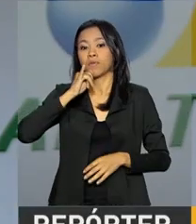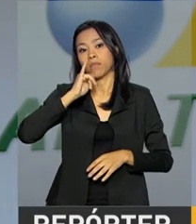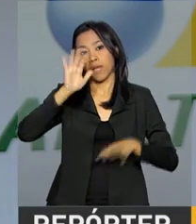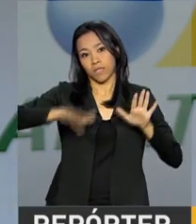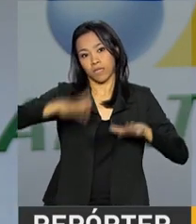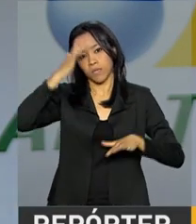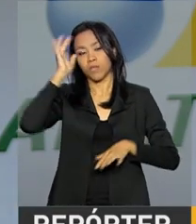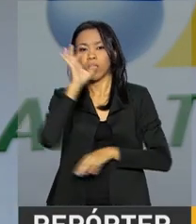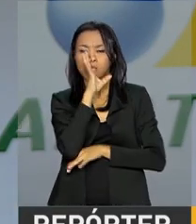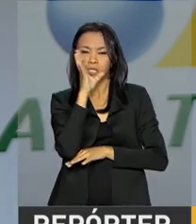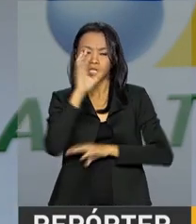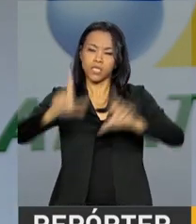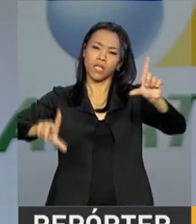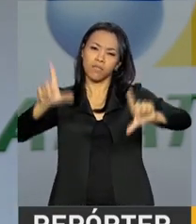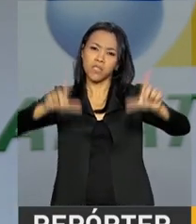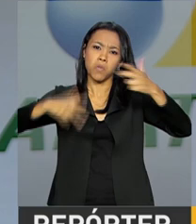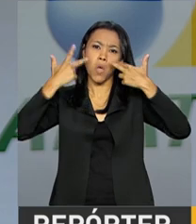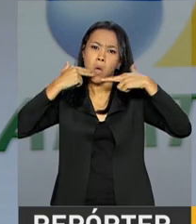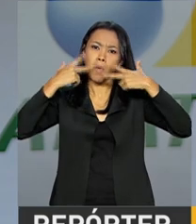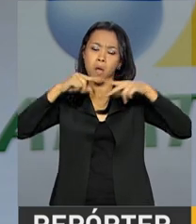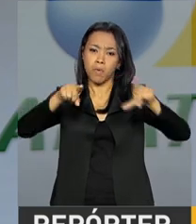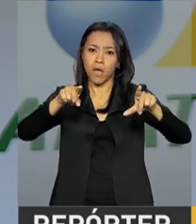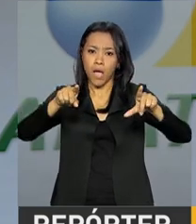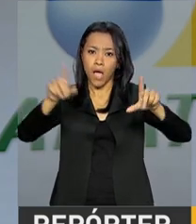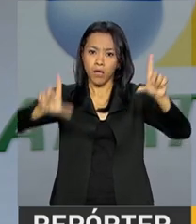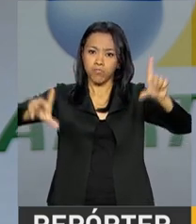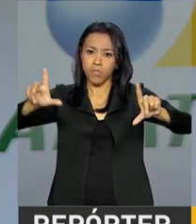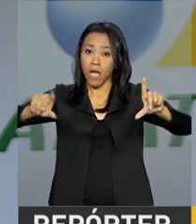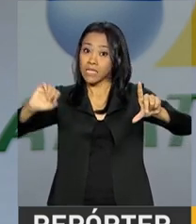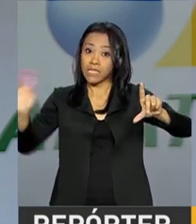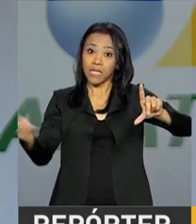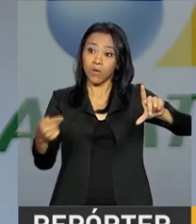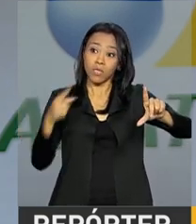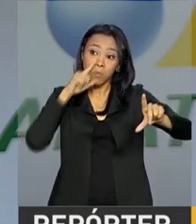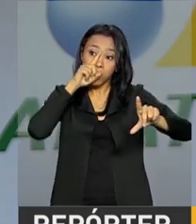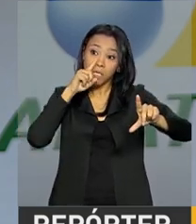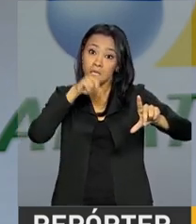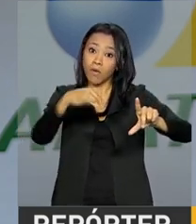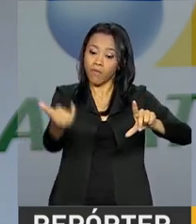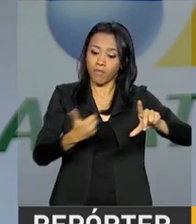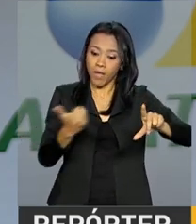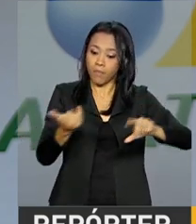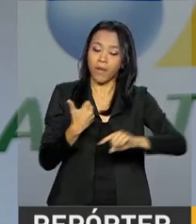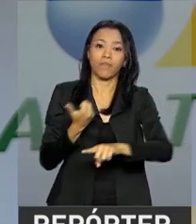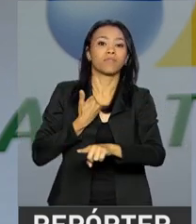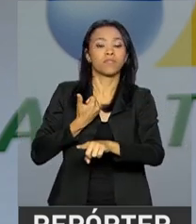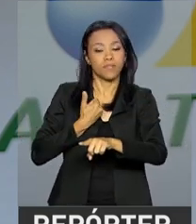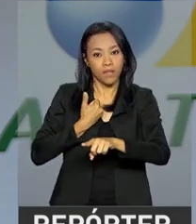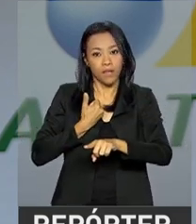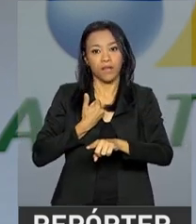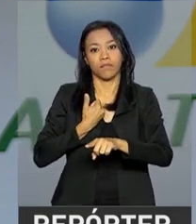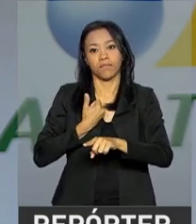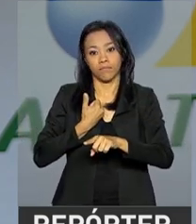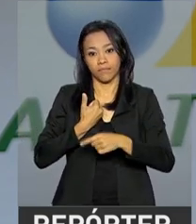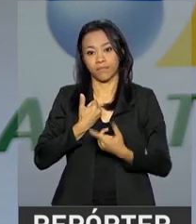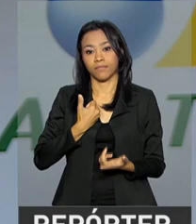televisão assistindo uma programação normal e quando tiver algum evento de risco ele vai ser notificado, uma sobreposição